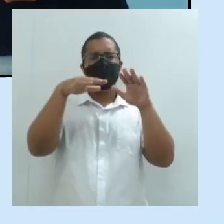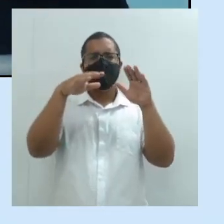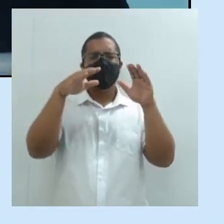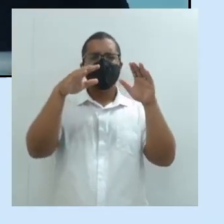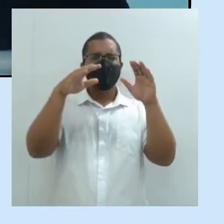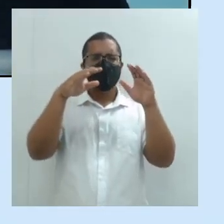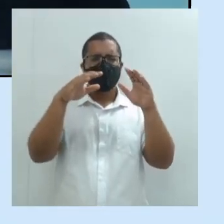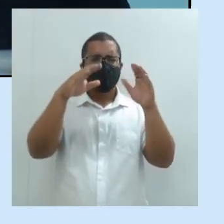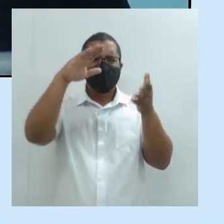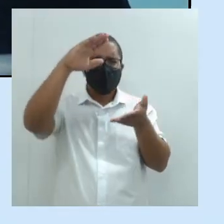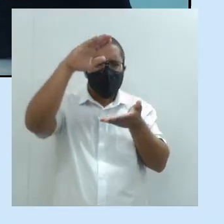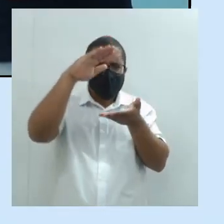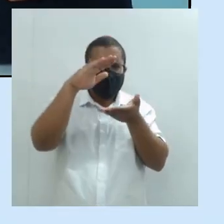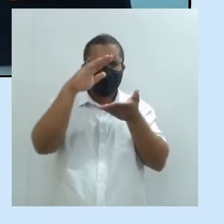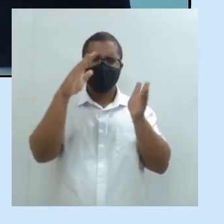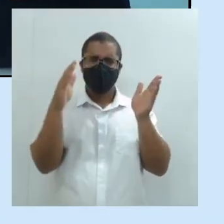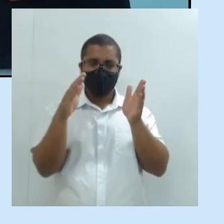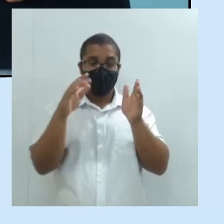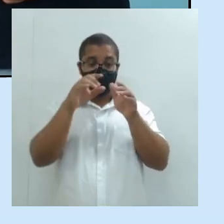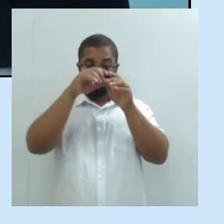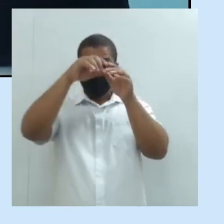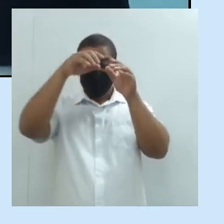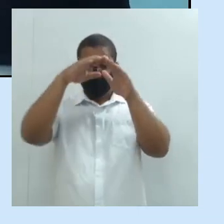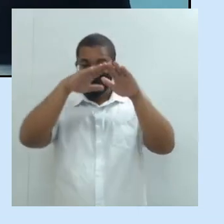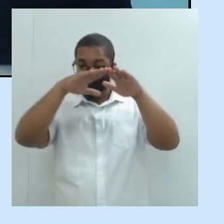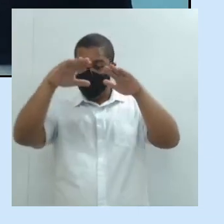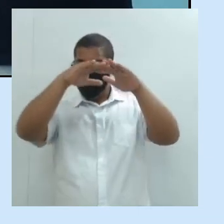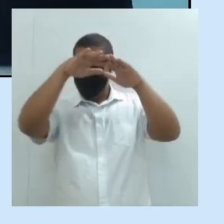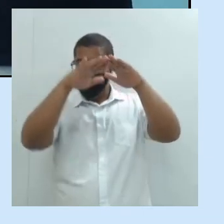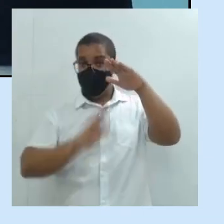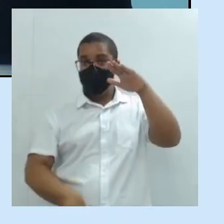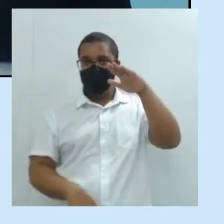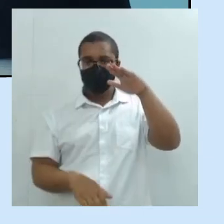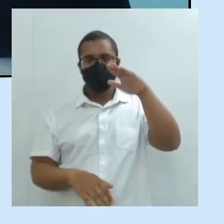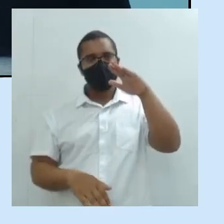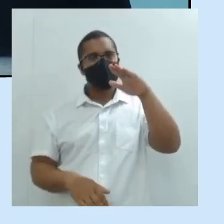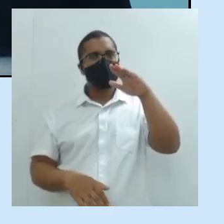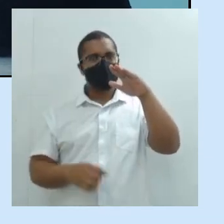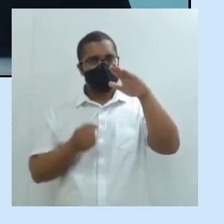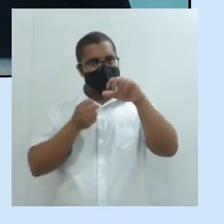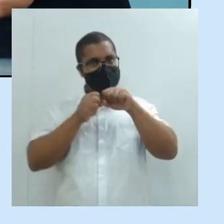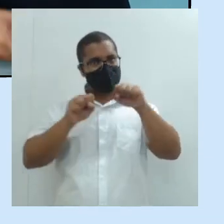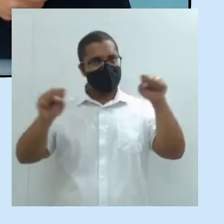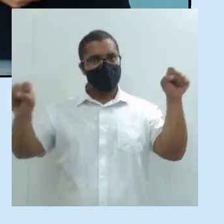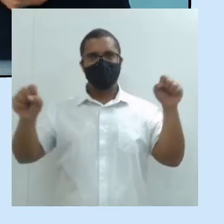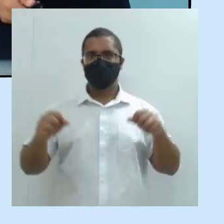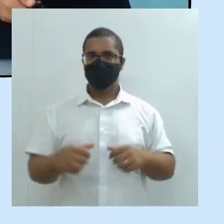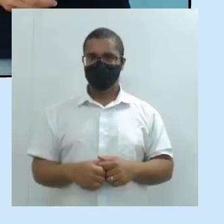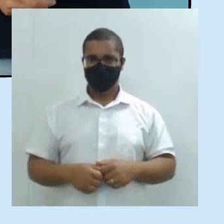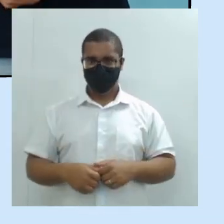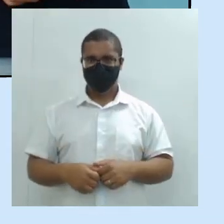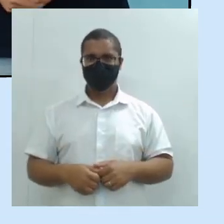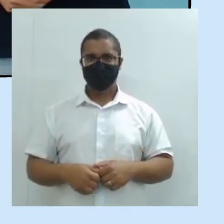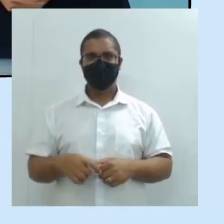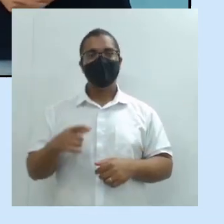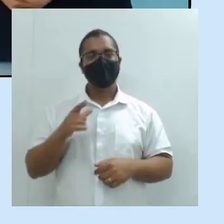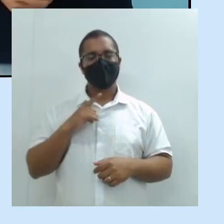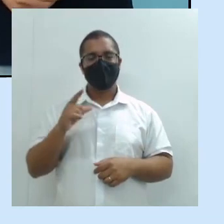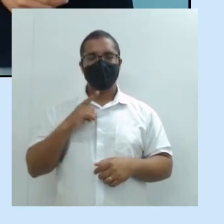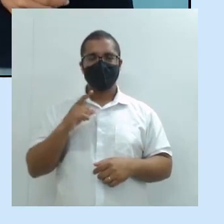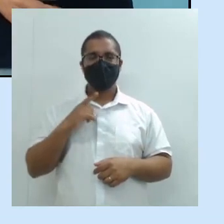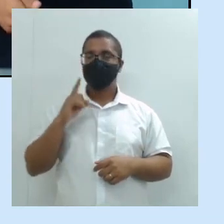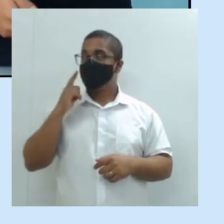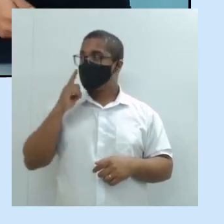aí, ó. Presta bem atenção. A parte, normalmente, do iceberg, a parte inferior é muito maior do que a parte superior que